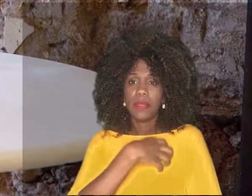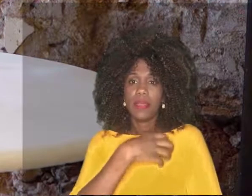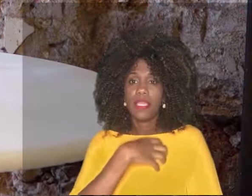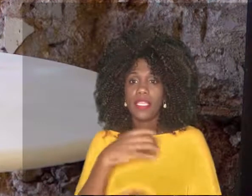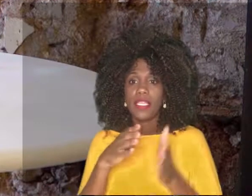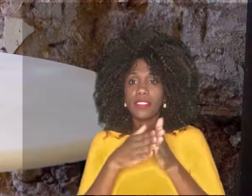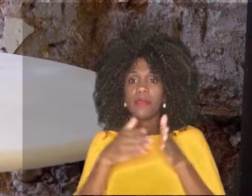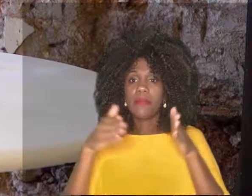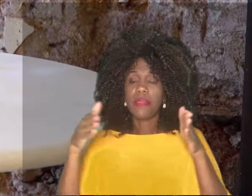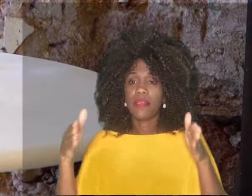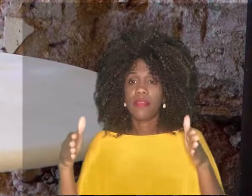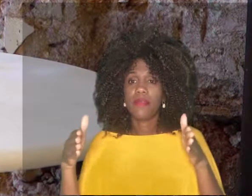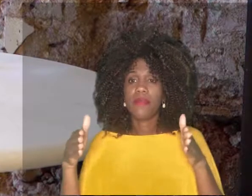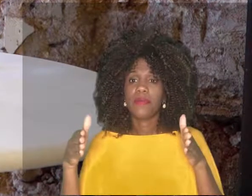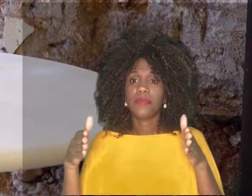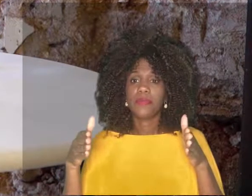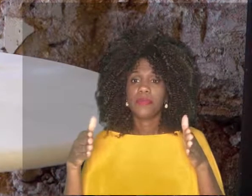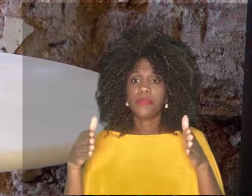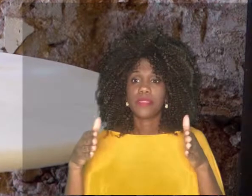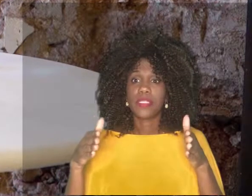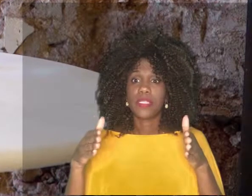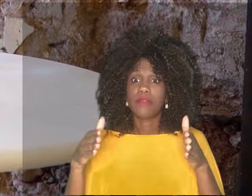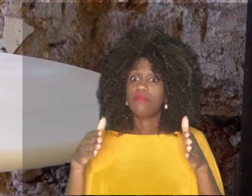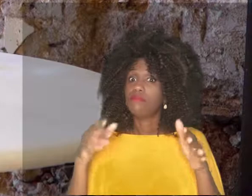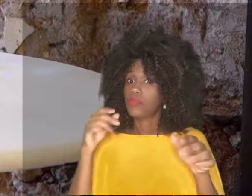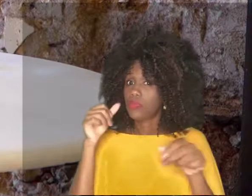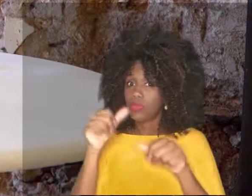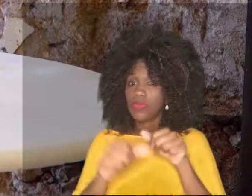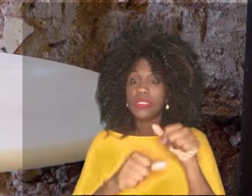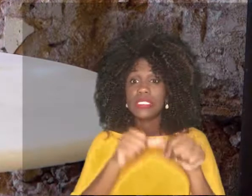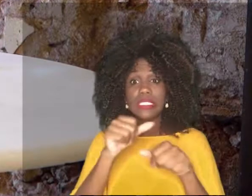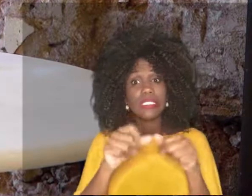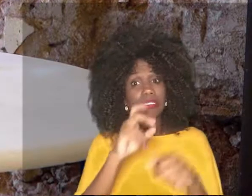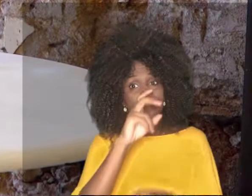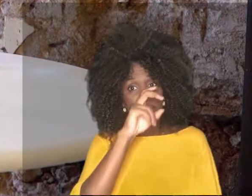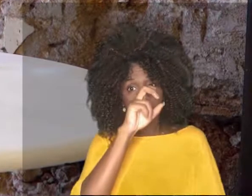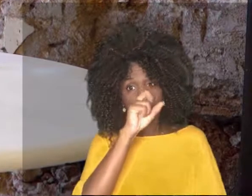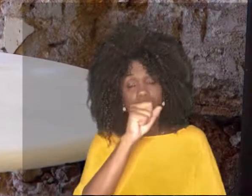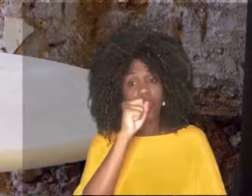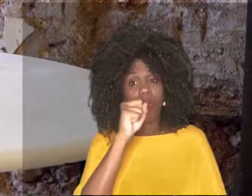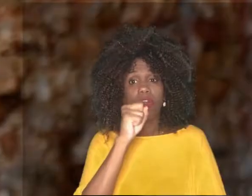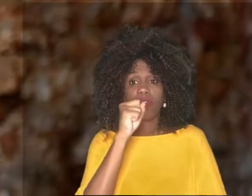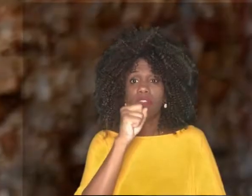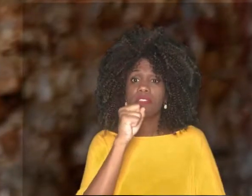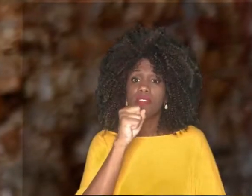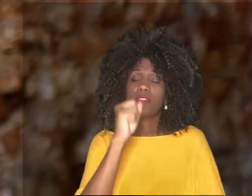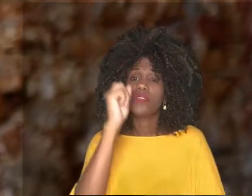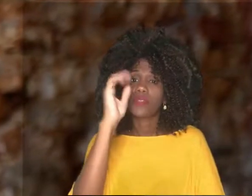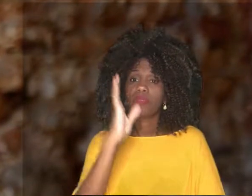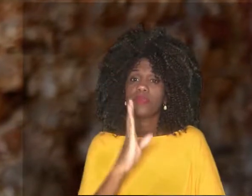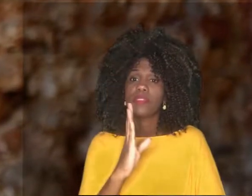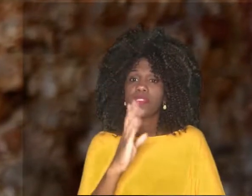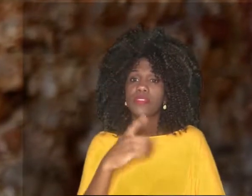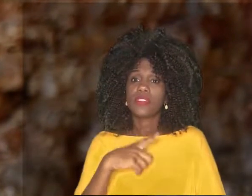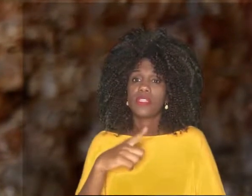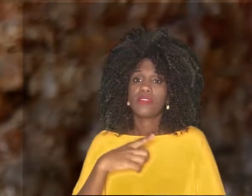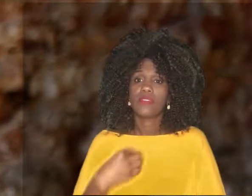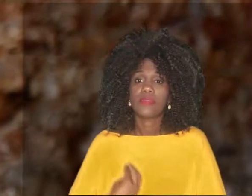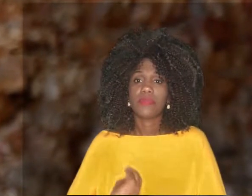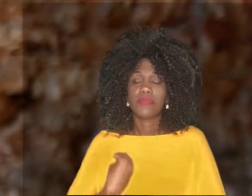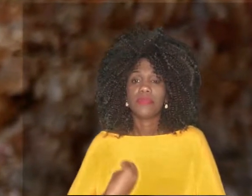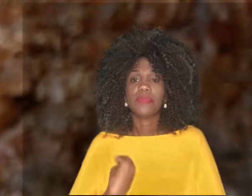né, de grandes mudanças, né, que o Brasil estava